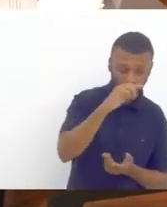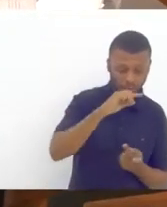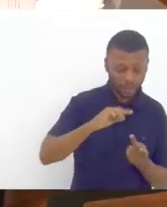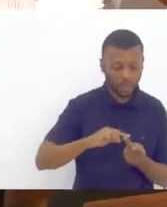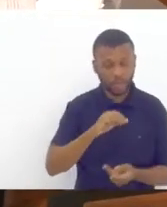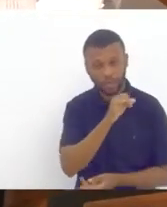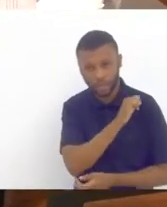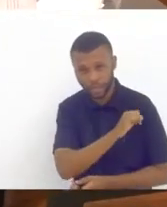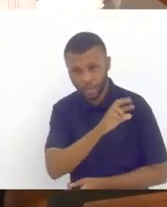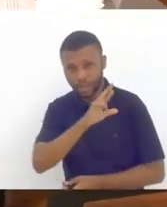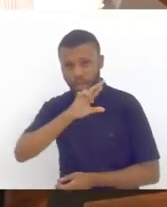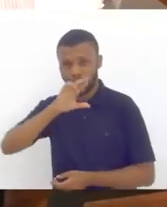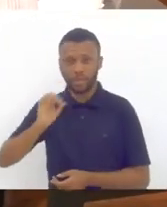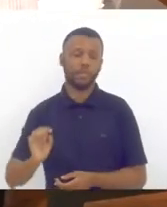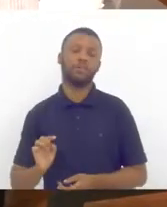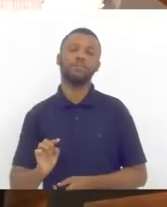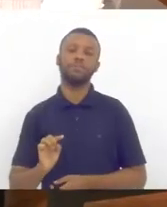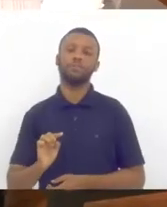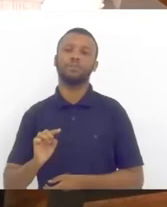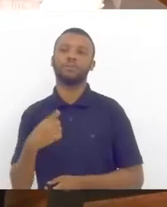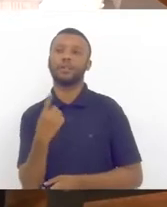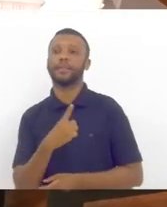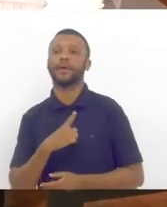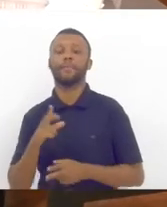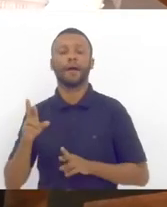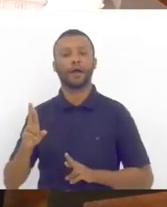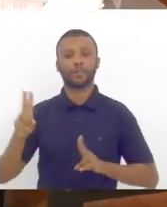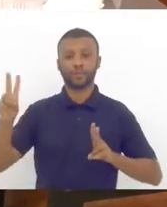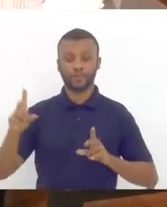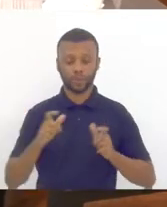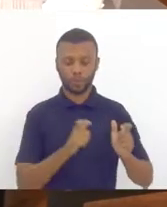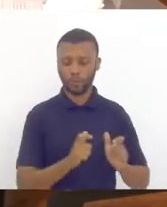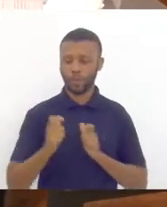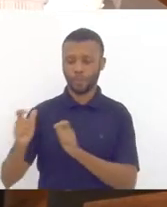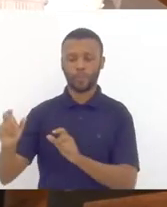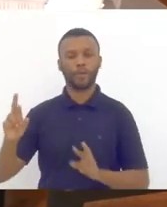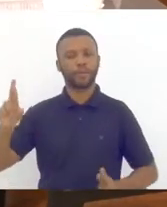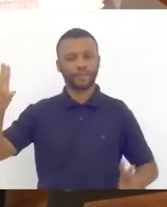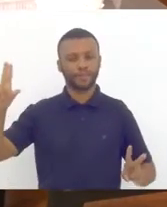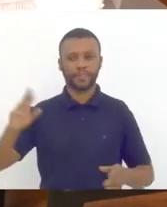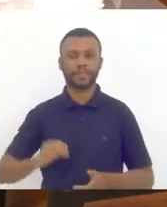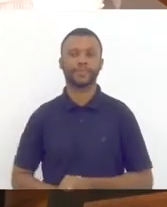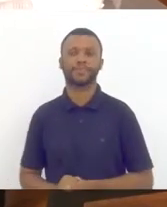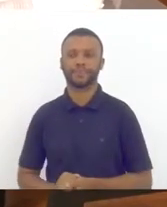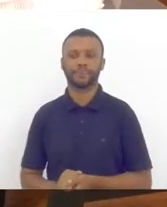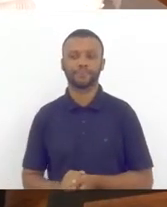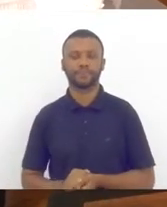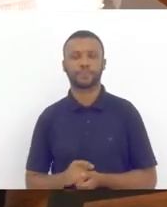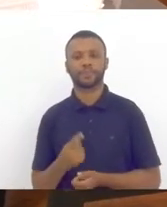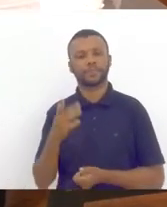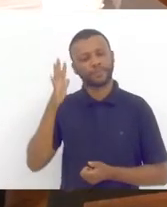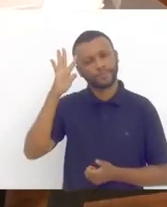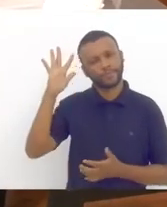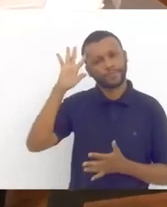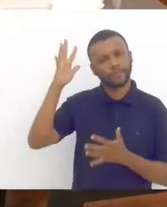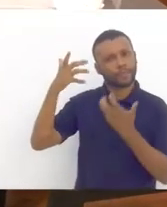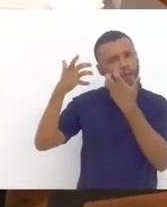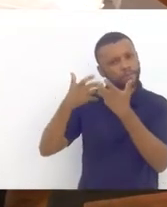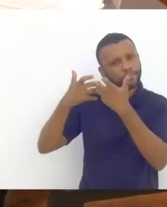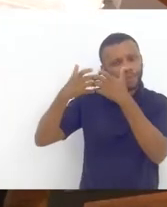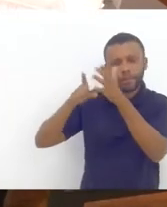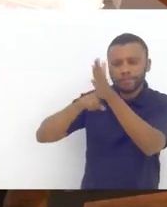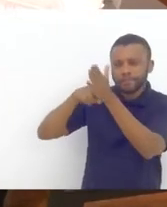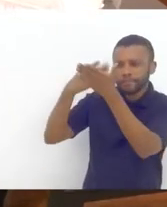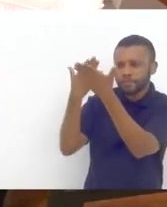ponte, né, nós temos as nossas diferenças regionais e que precisam ser pensadas,